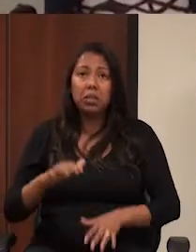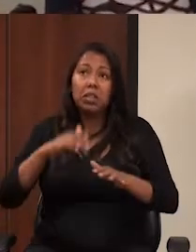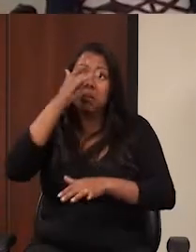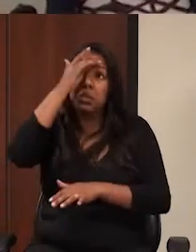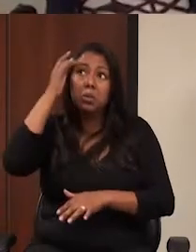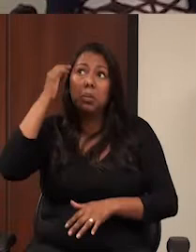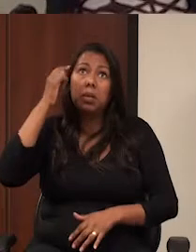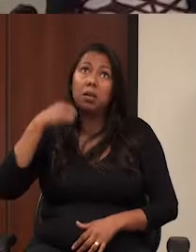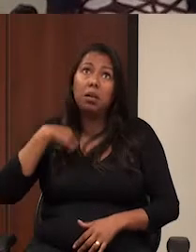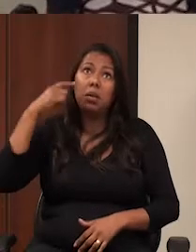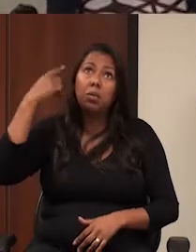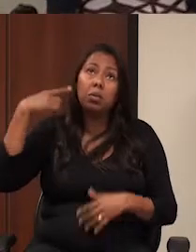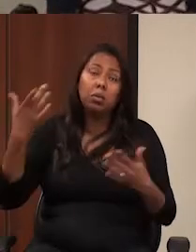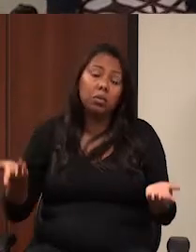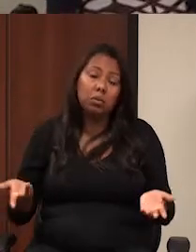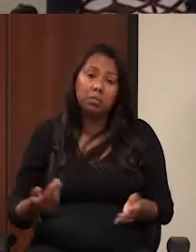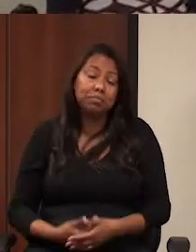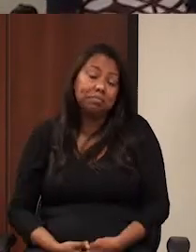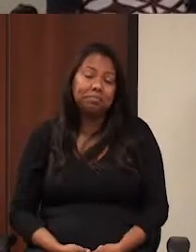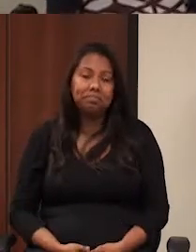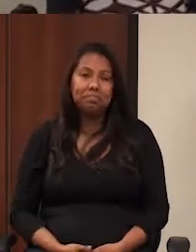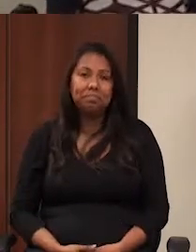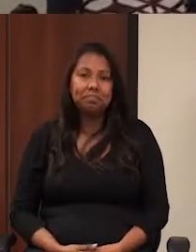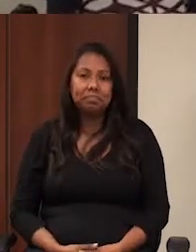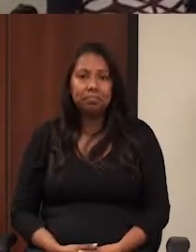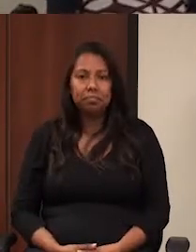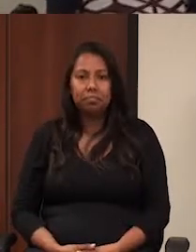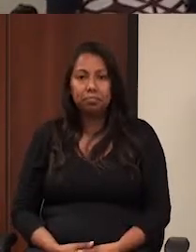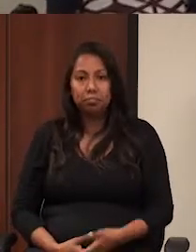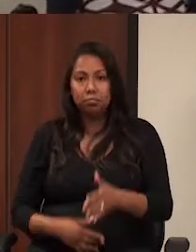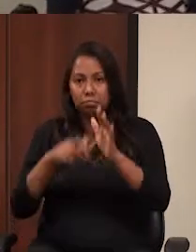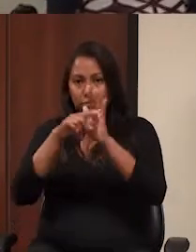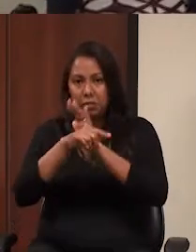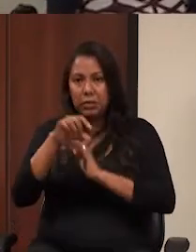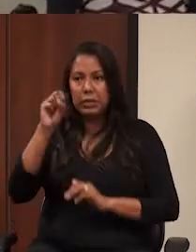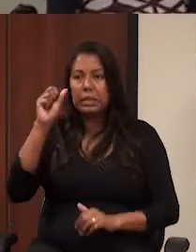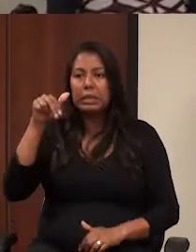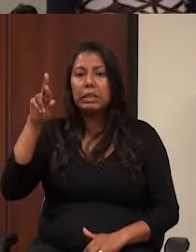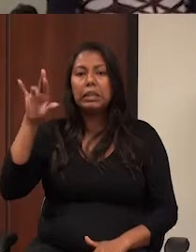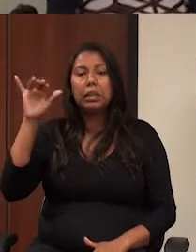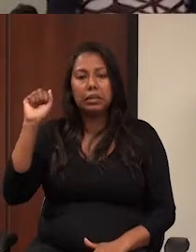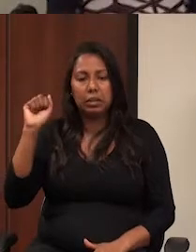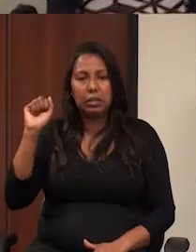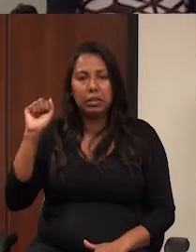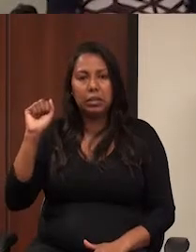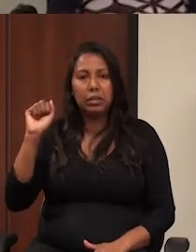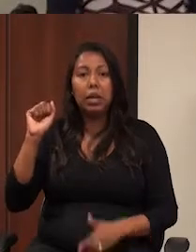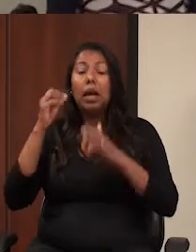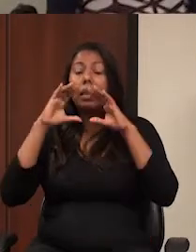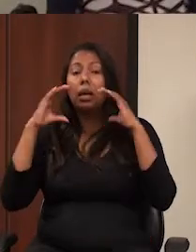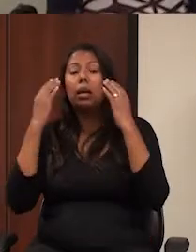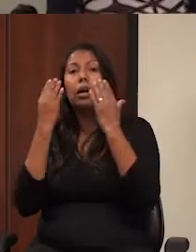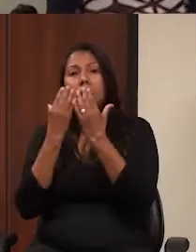por pensar assim. Bem, doutora Sandra, nós tivemos lá na Câmara